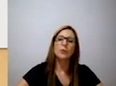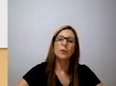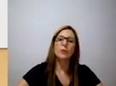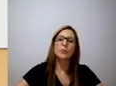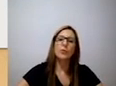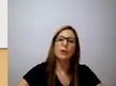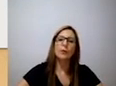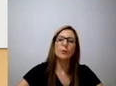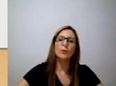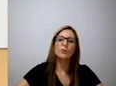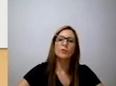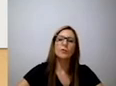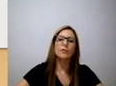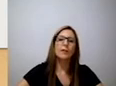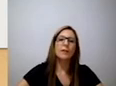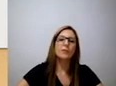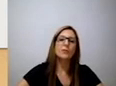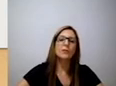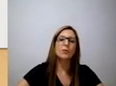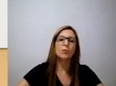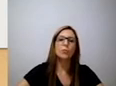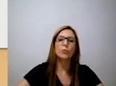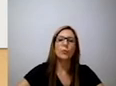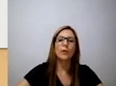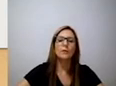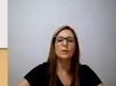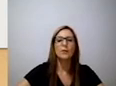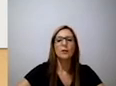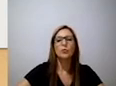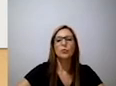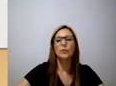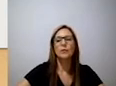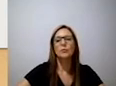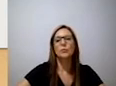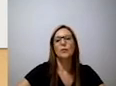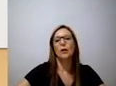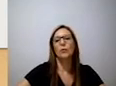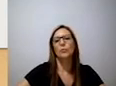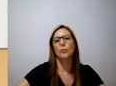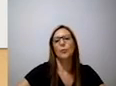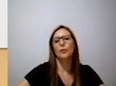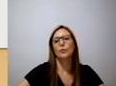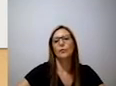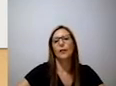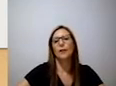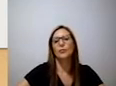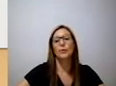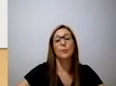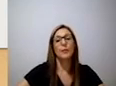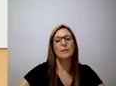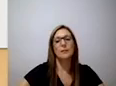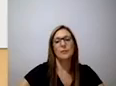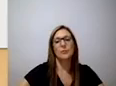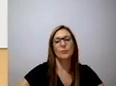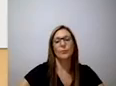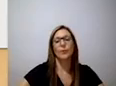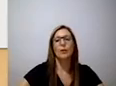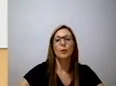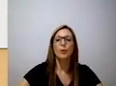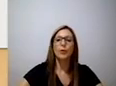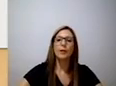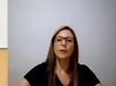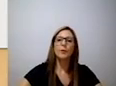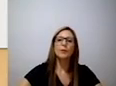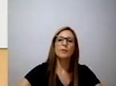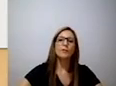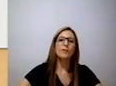ciclo menstrual ele pode sofrer variações ao longo do mês, tornando o cálculo do período fértil impreciso.